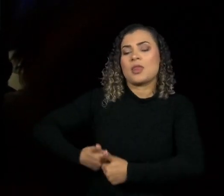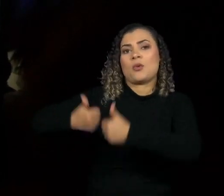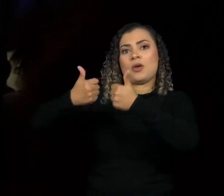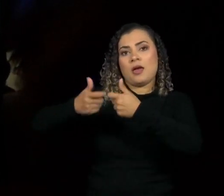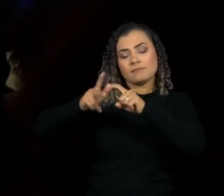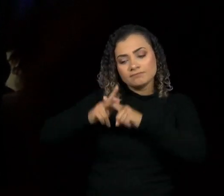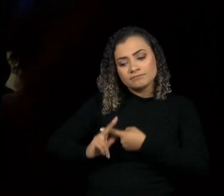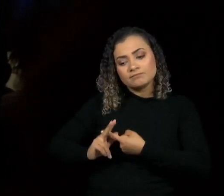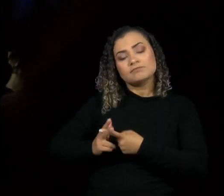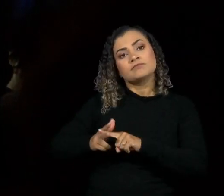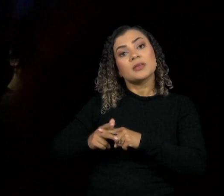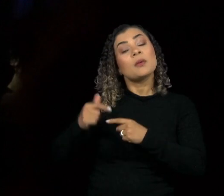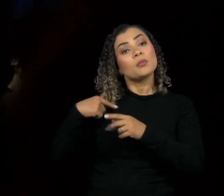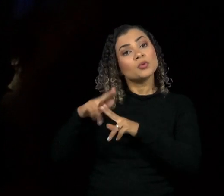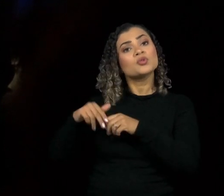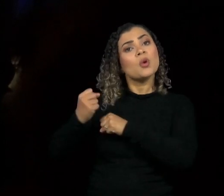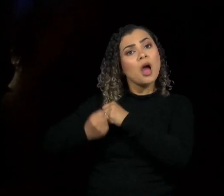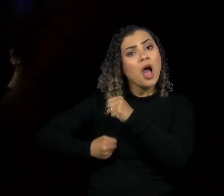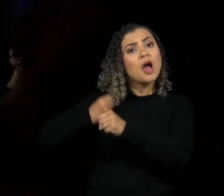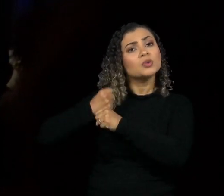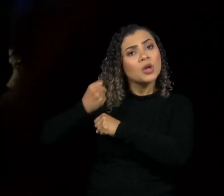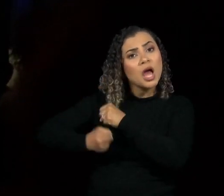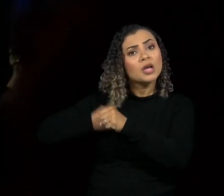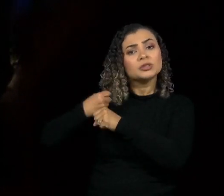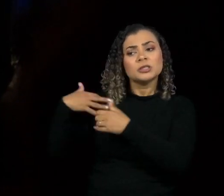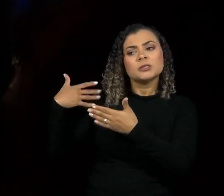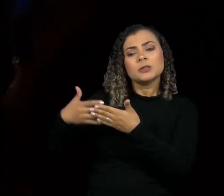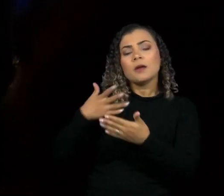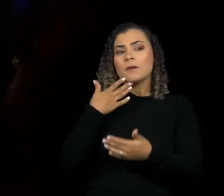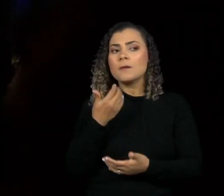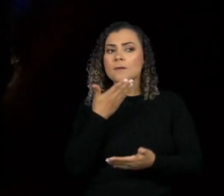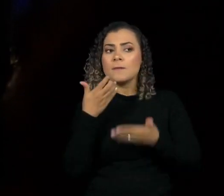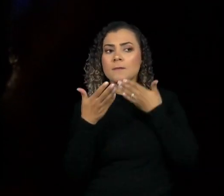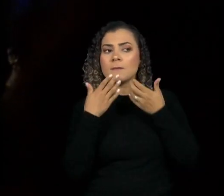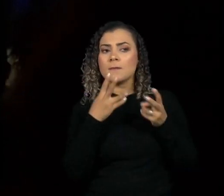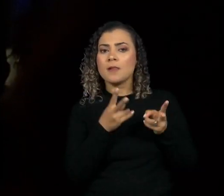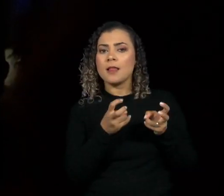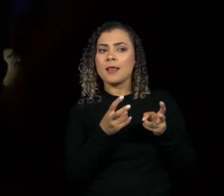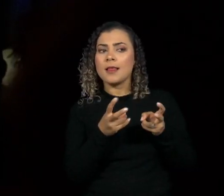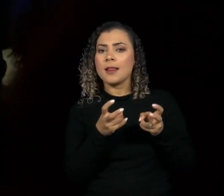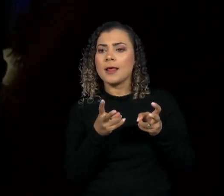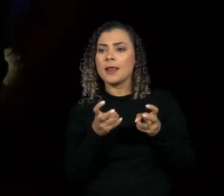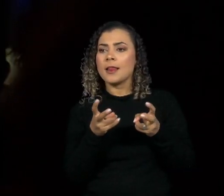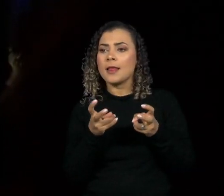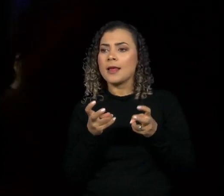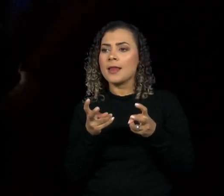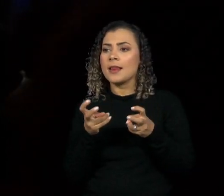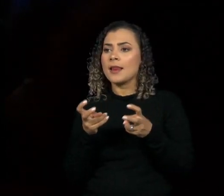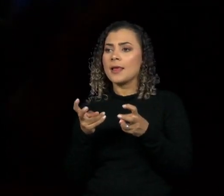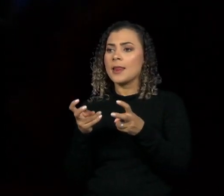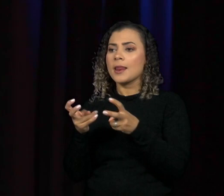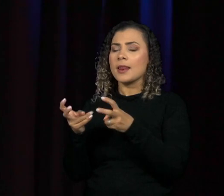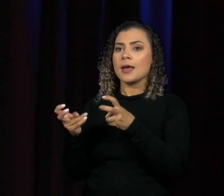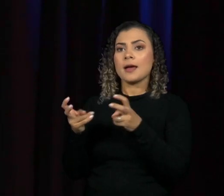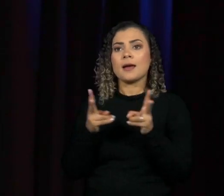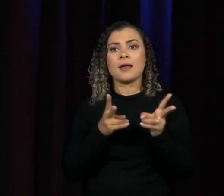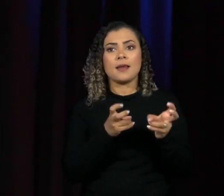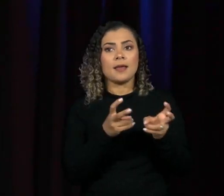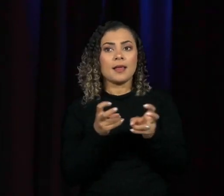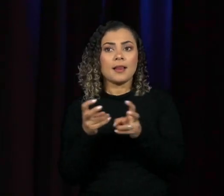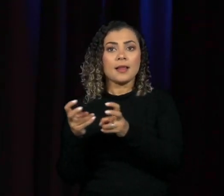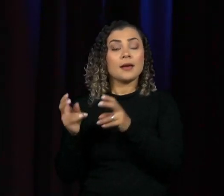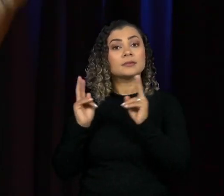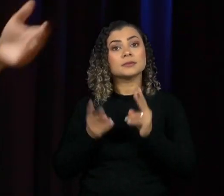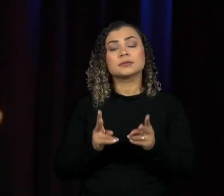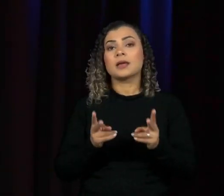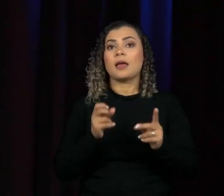Então, durante muitos anos assim, eu sempre treinei muito a minha observação. Uma observação do que o sistema está fazendo com a gente, uma observação